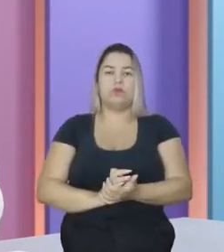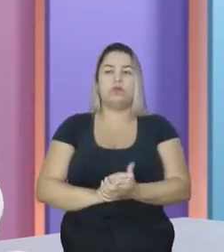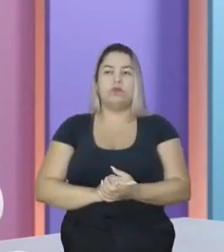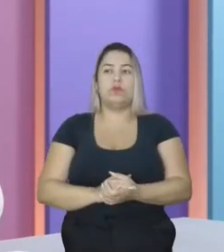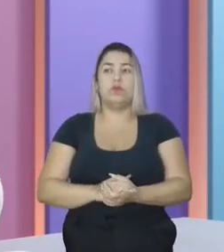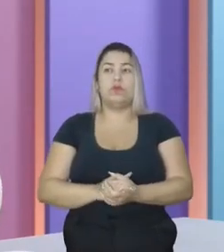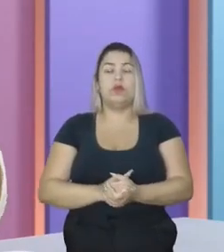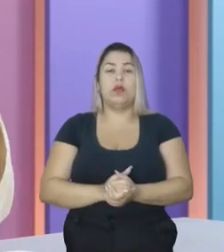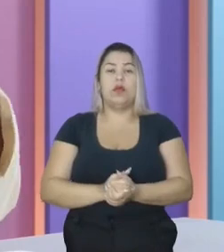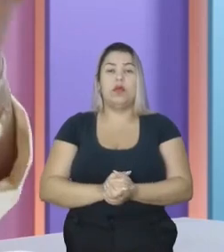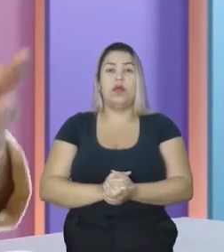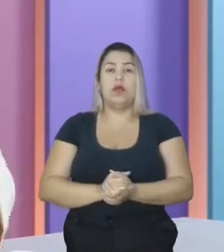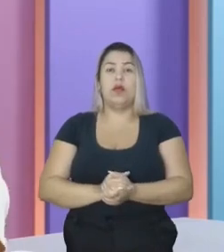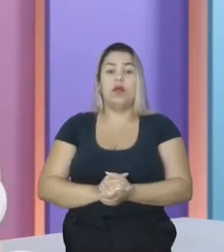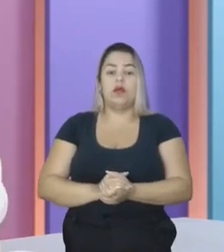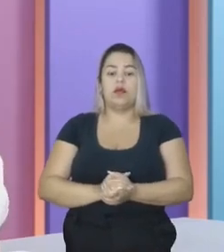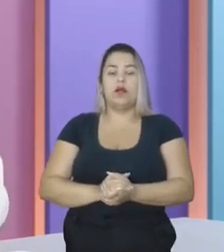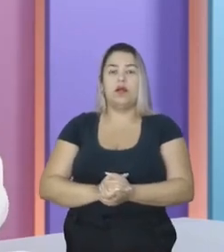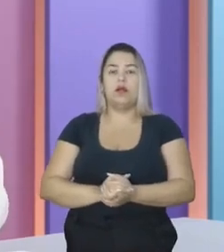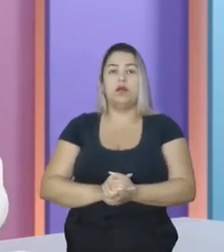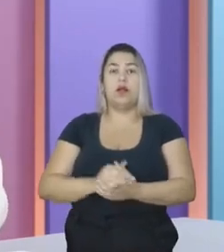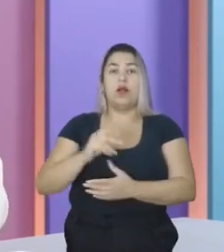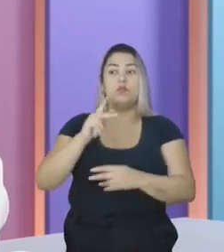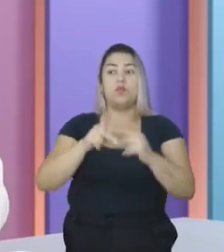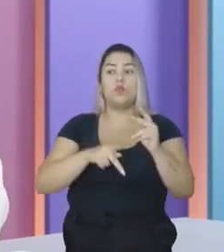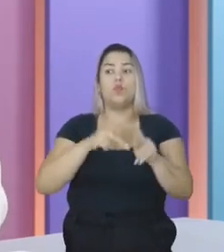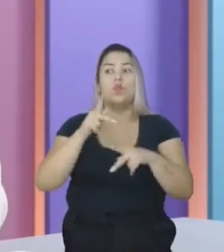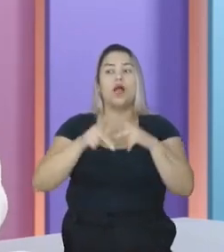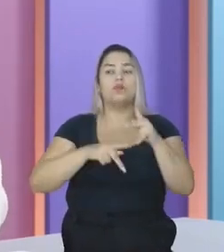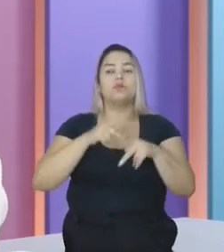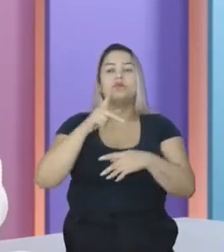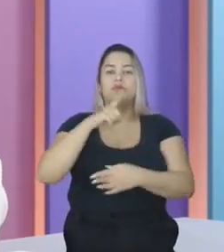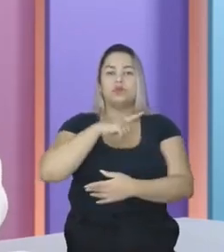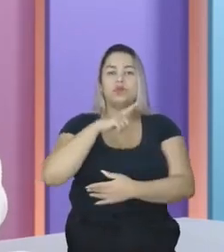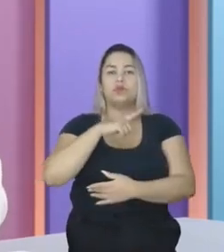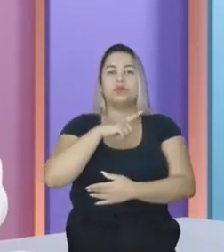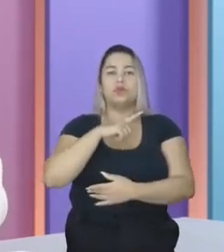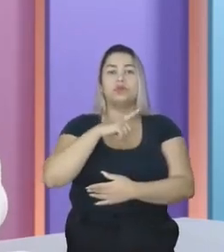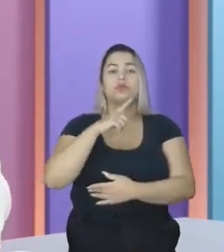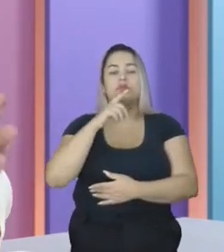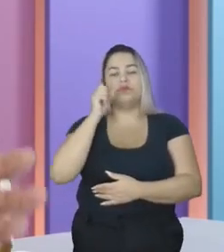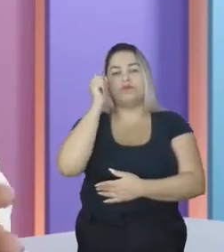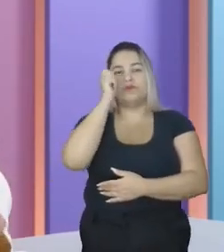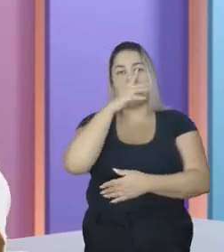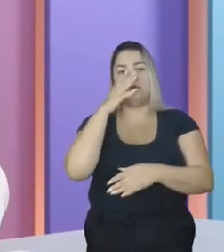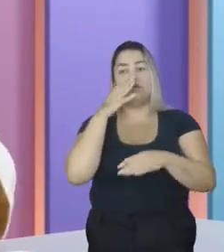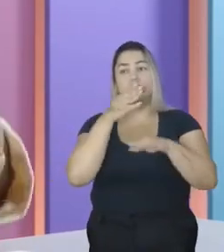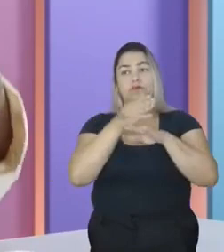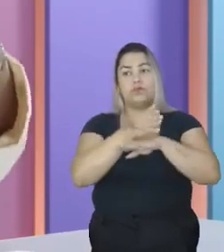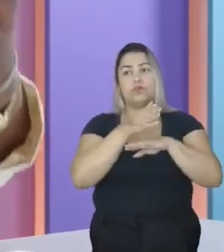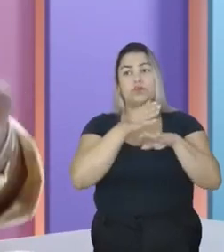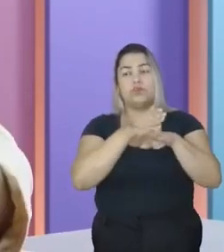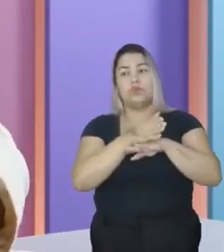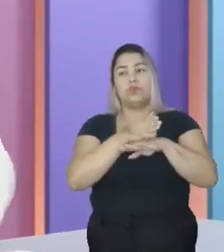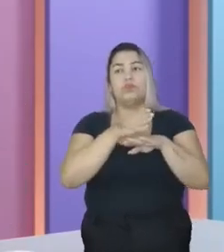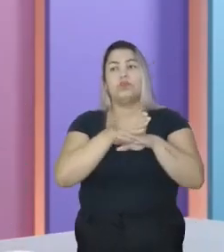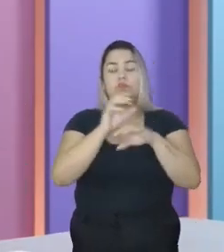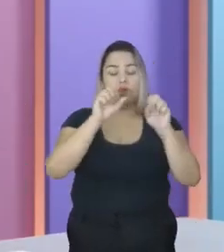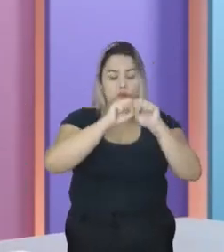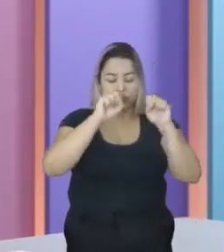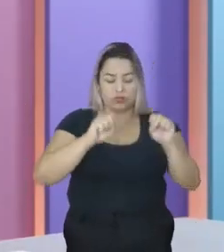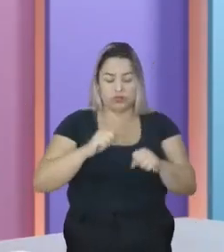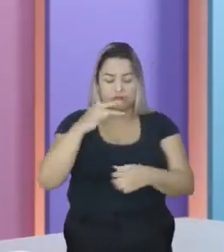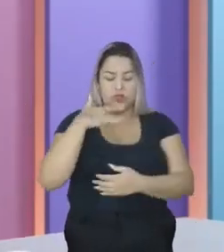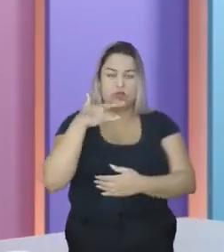a população negra tinha muita dificuldade de acessar o sistema de saúde, que também estava